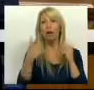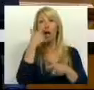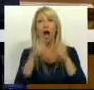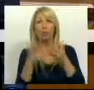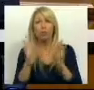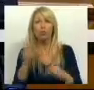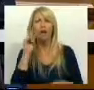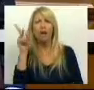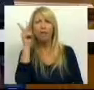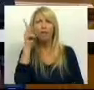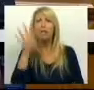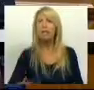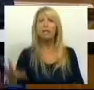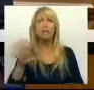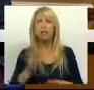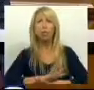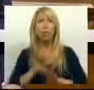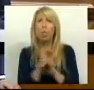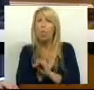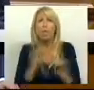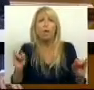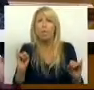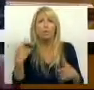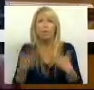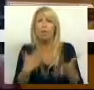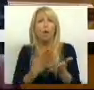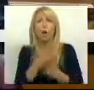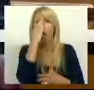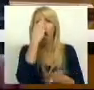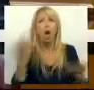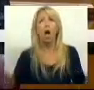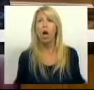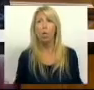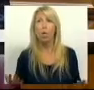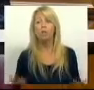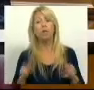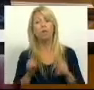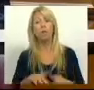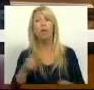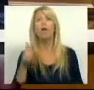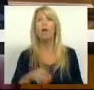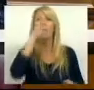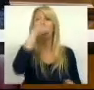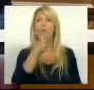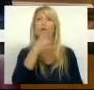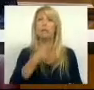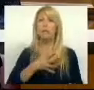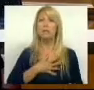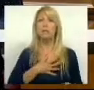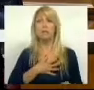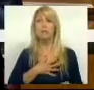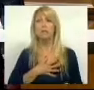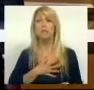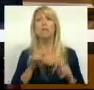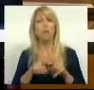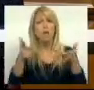vivem numa situação verdadeiramente insustentável. E aqui seria bom que o Governo nos dissesse hoje se